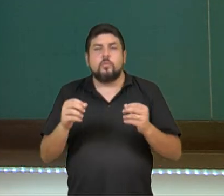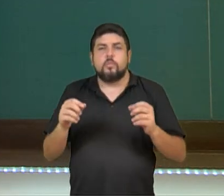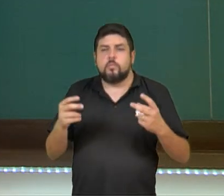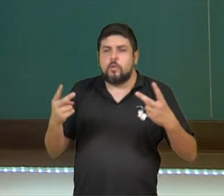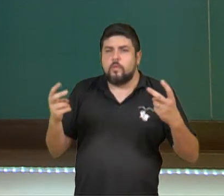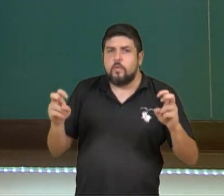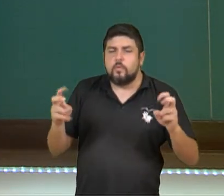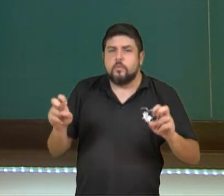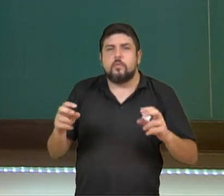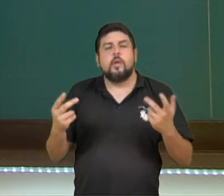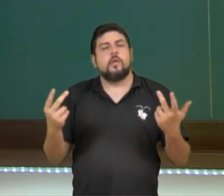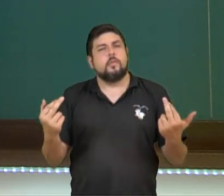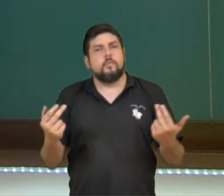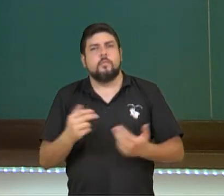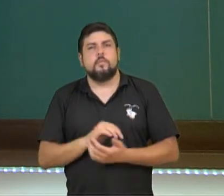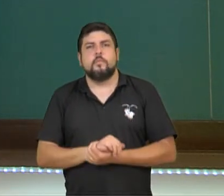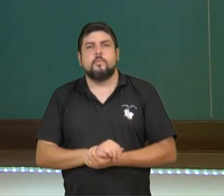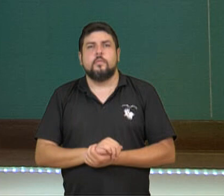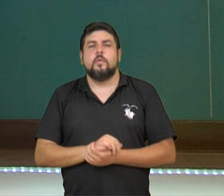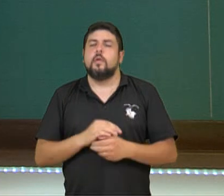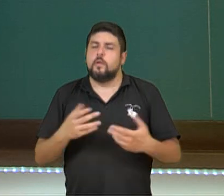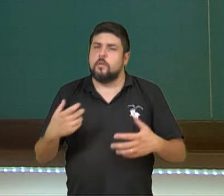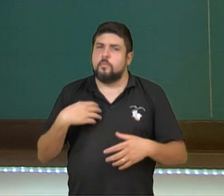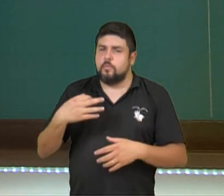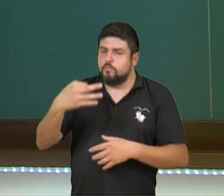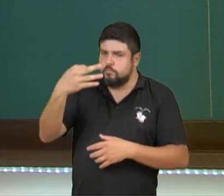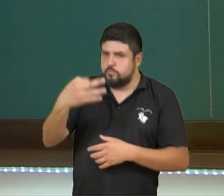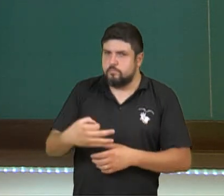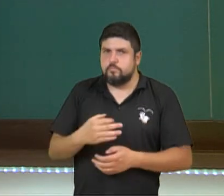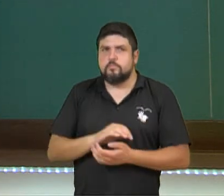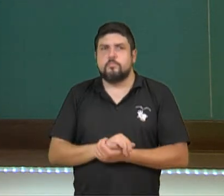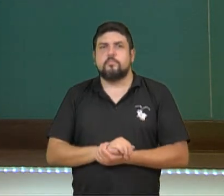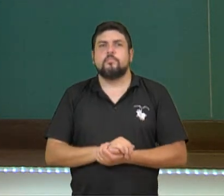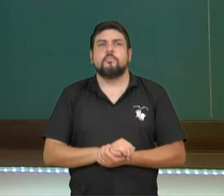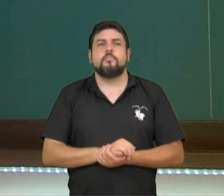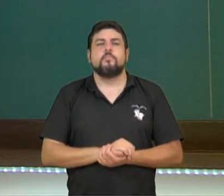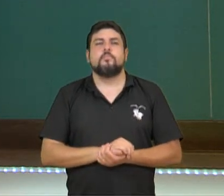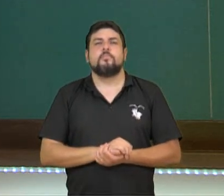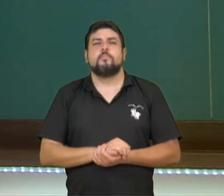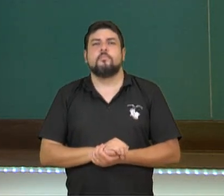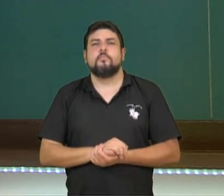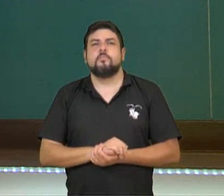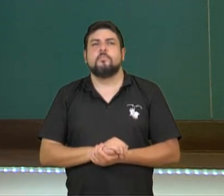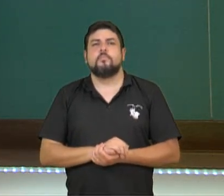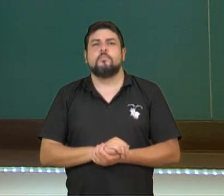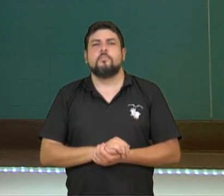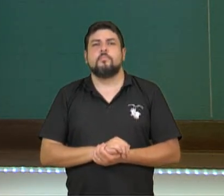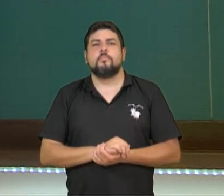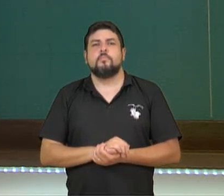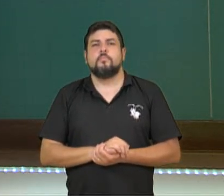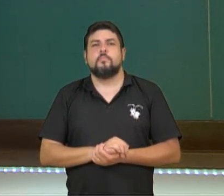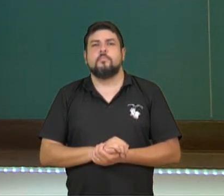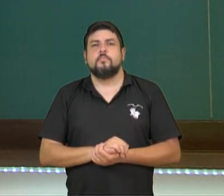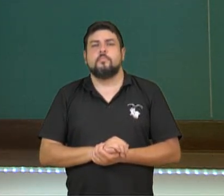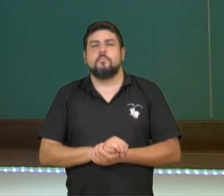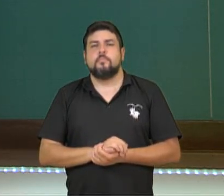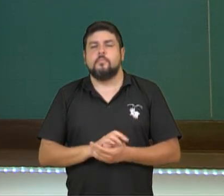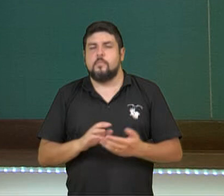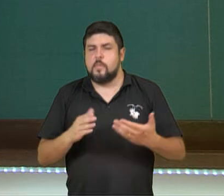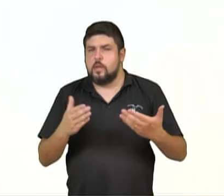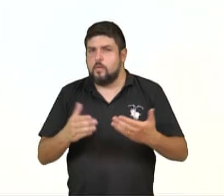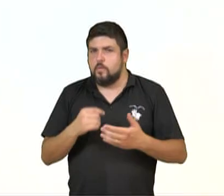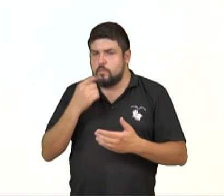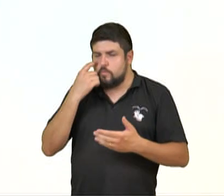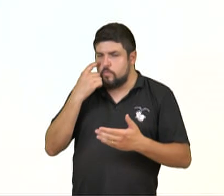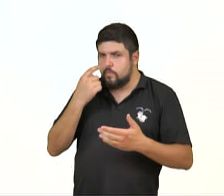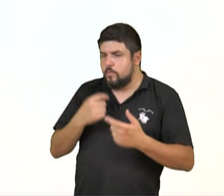Igual, verdadeiro. Então, está ok essa igualdade, verdadeira. E agora, para você, olha